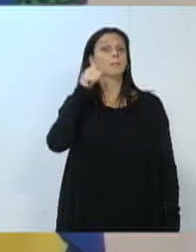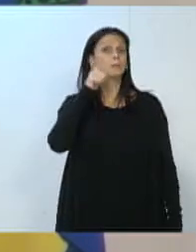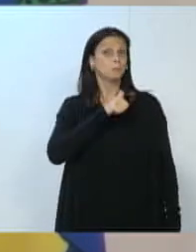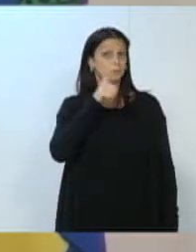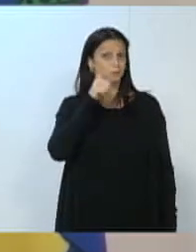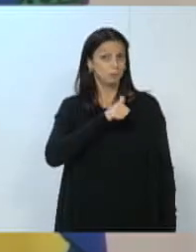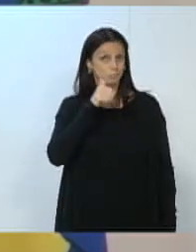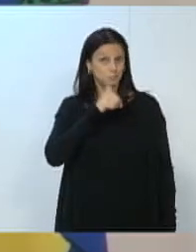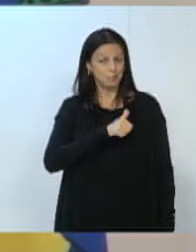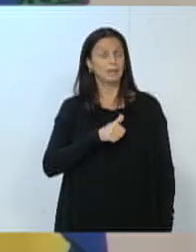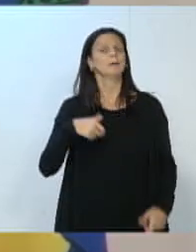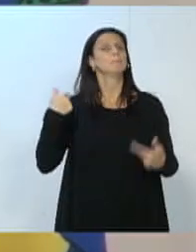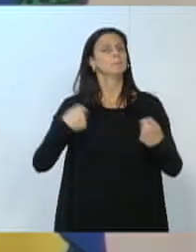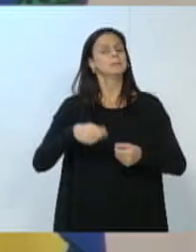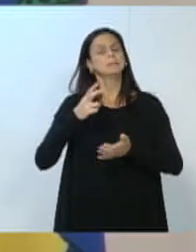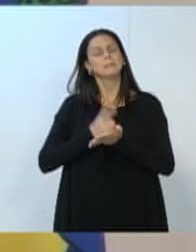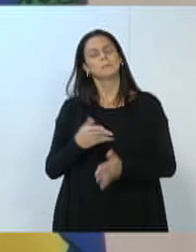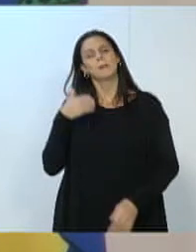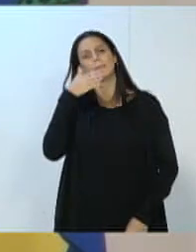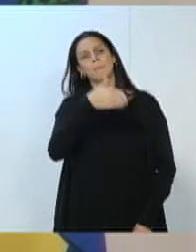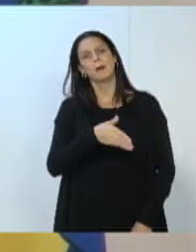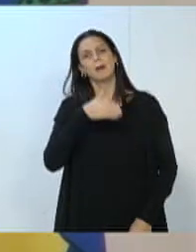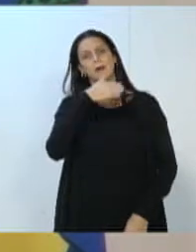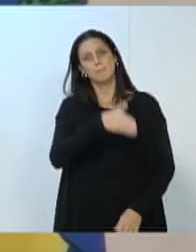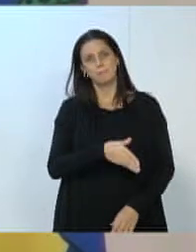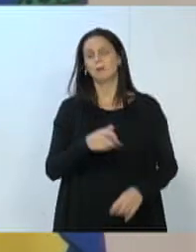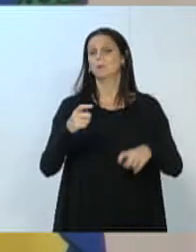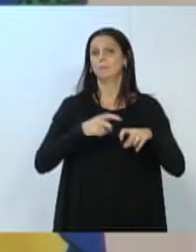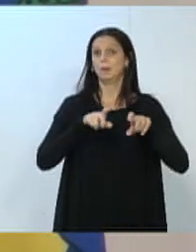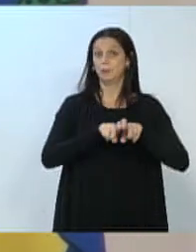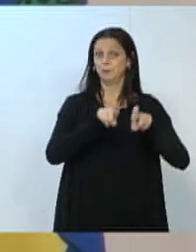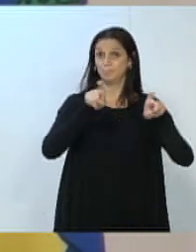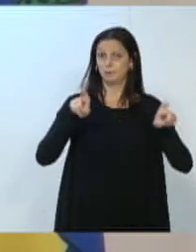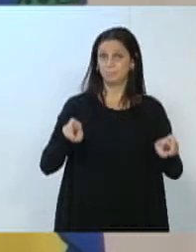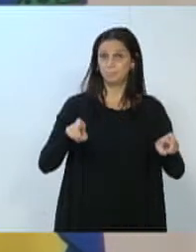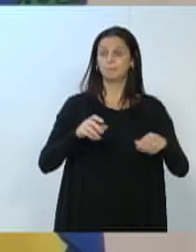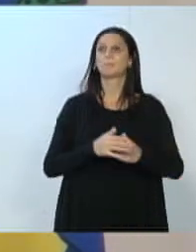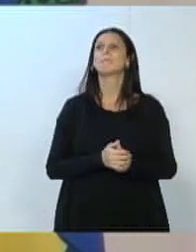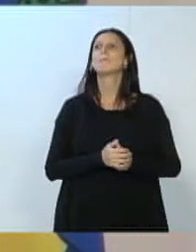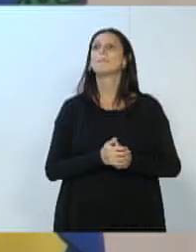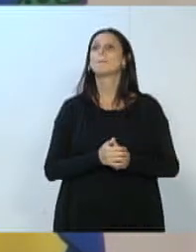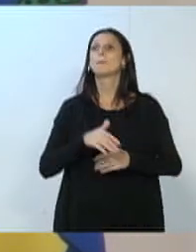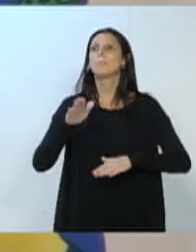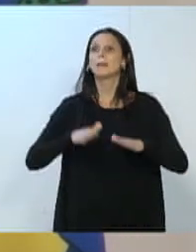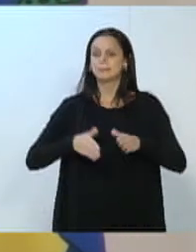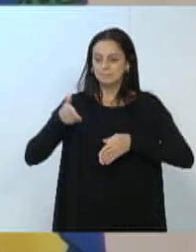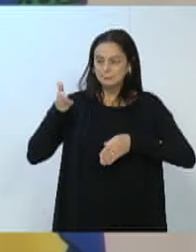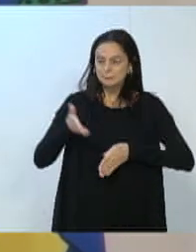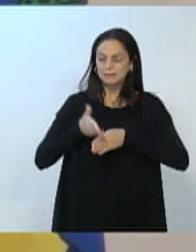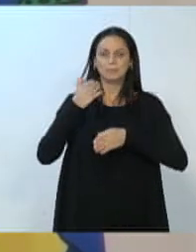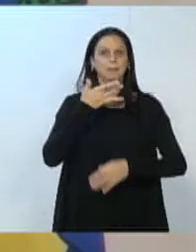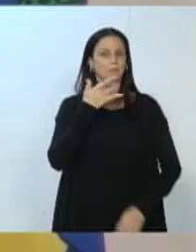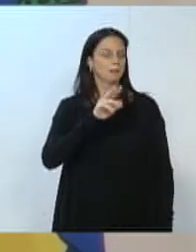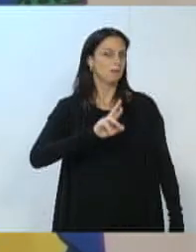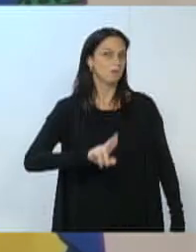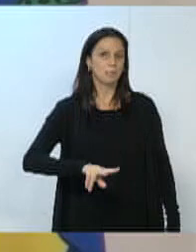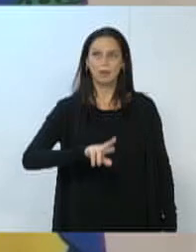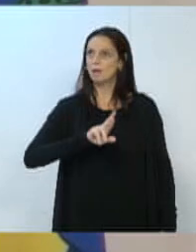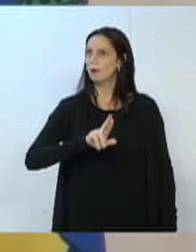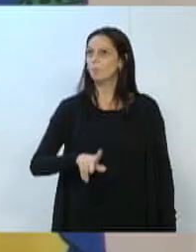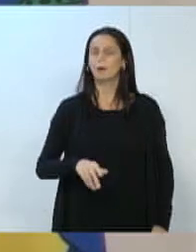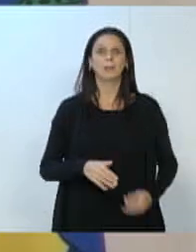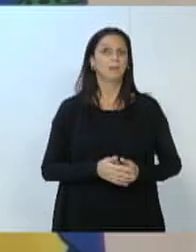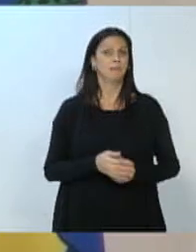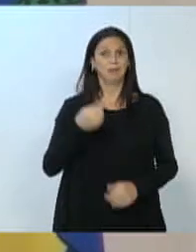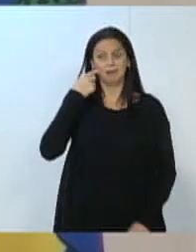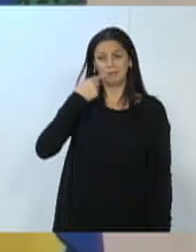se consultem regularmente mesmo assim é o diagnóstico às vezes não é fácil né Eu